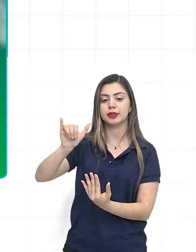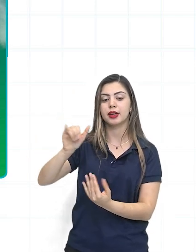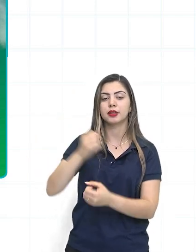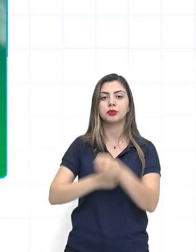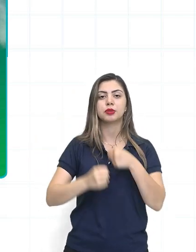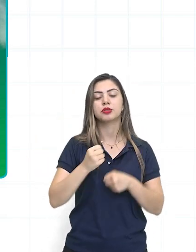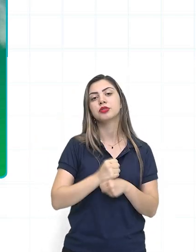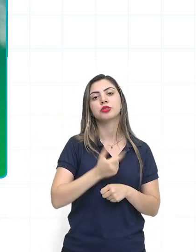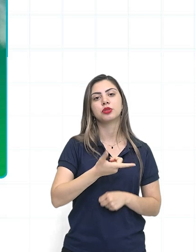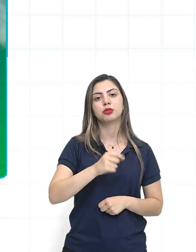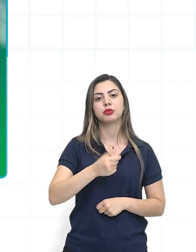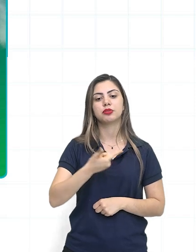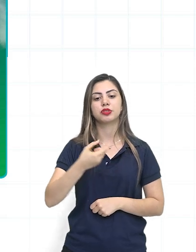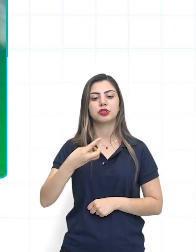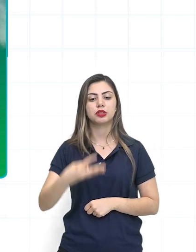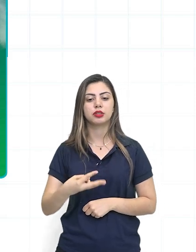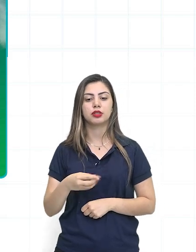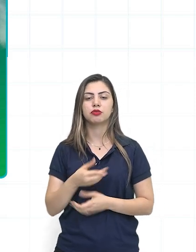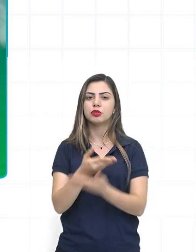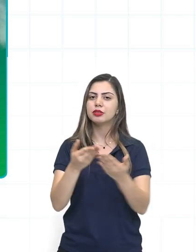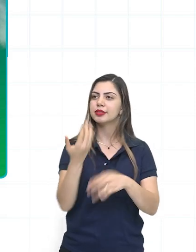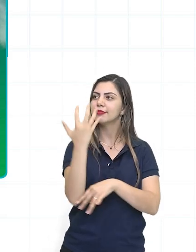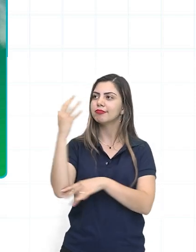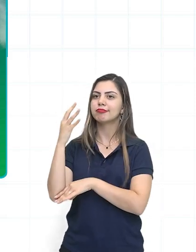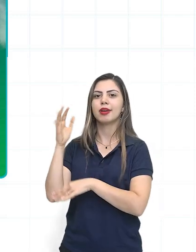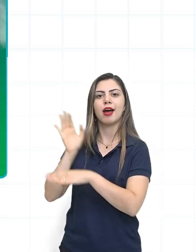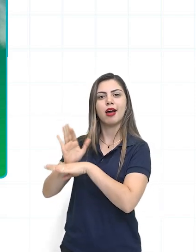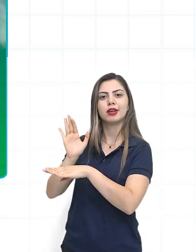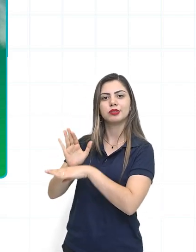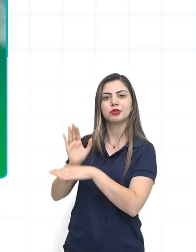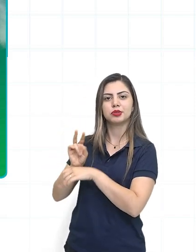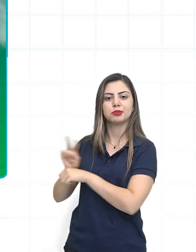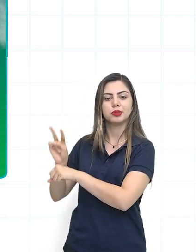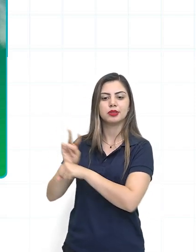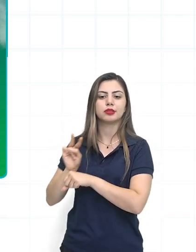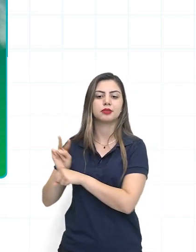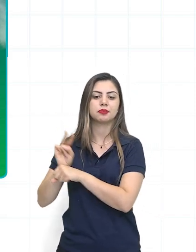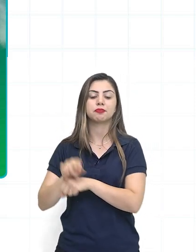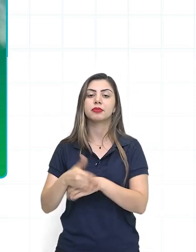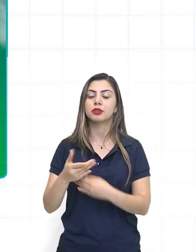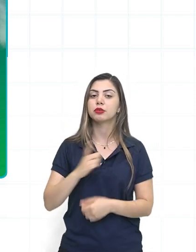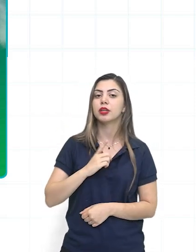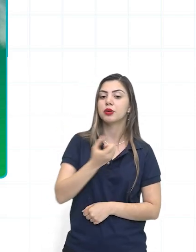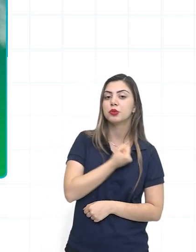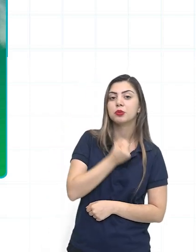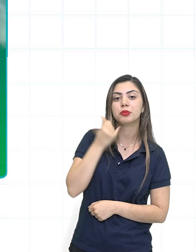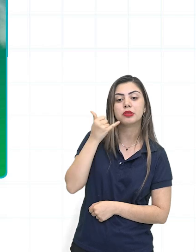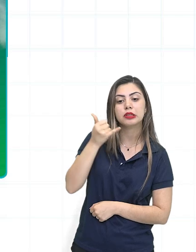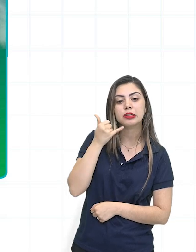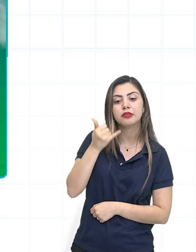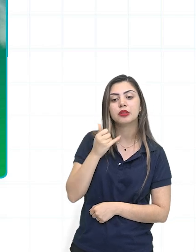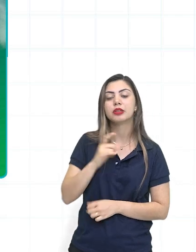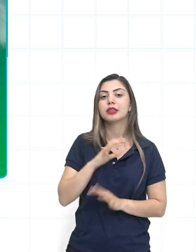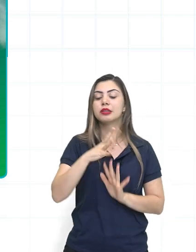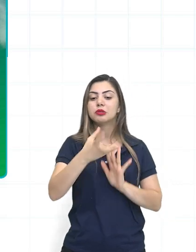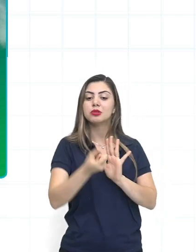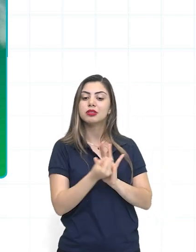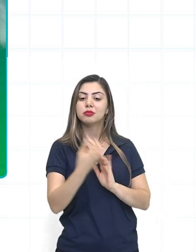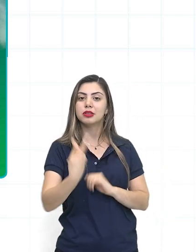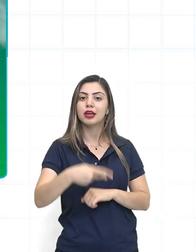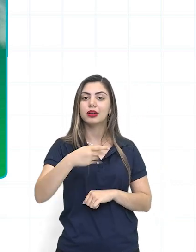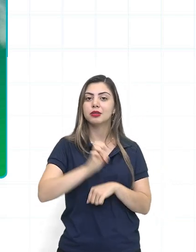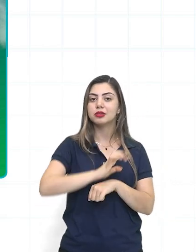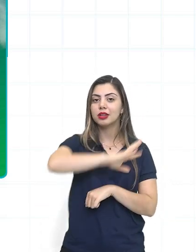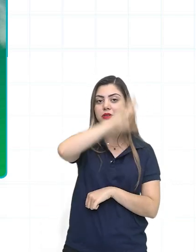no ano de 2023, ajude a proteger a floresta. E aí nós temos o telefone, temos aí o símbolo do